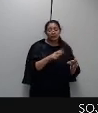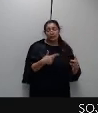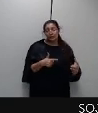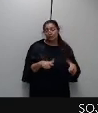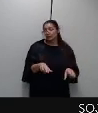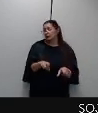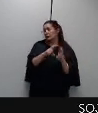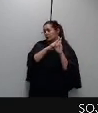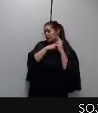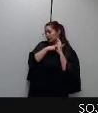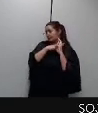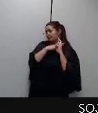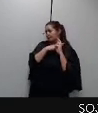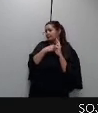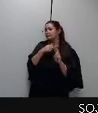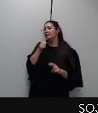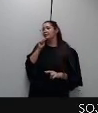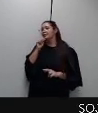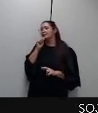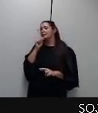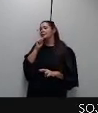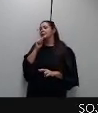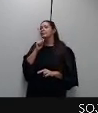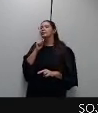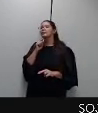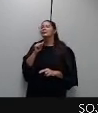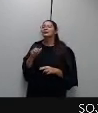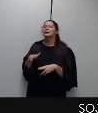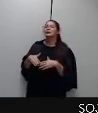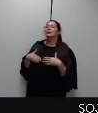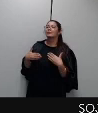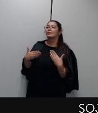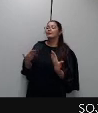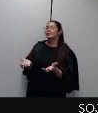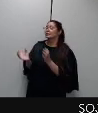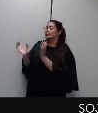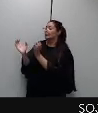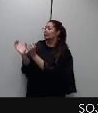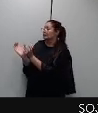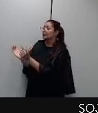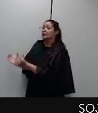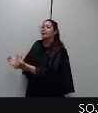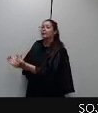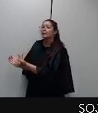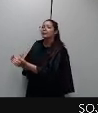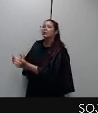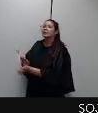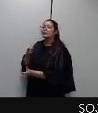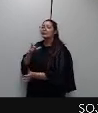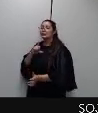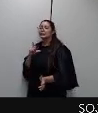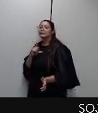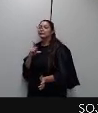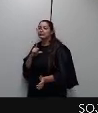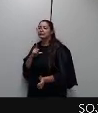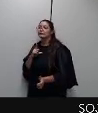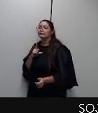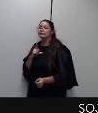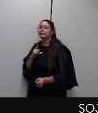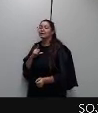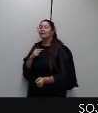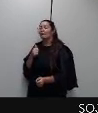Ah e ainda que não haja que nunca cônicos E participar tem essa é a minha